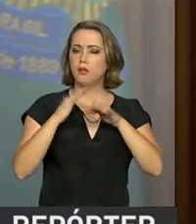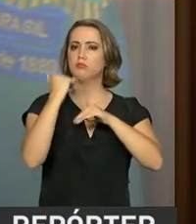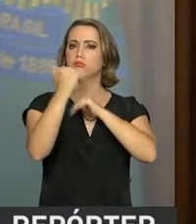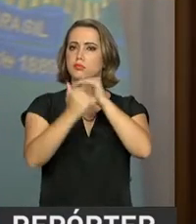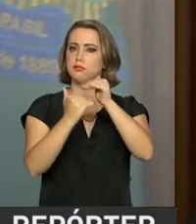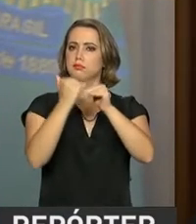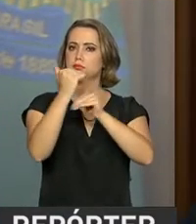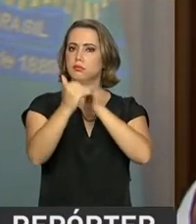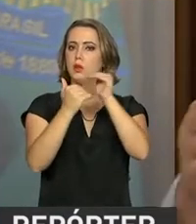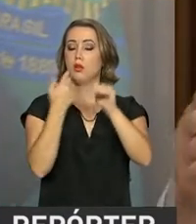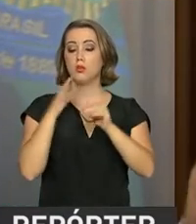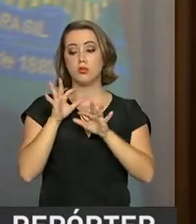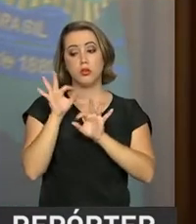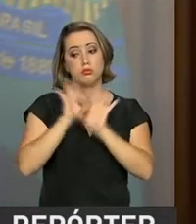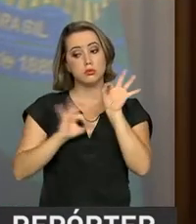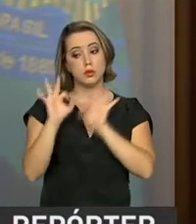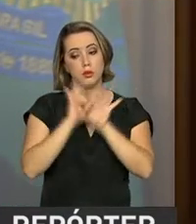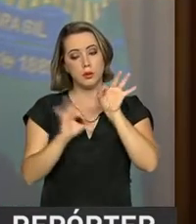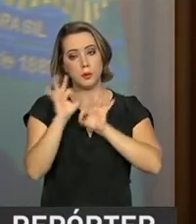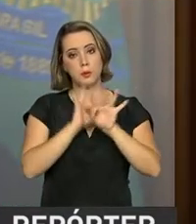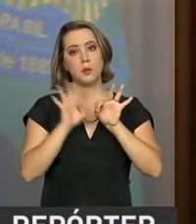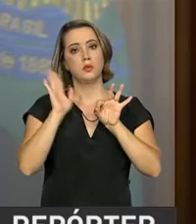e implementação